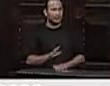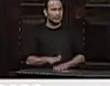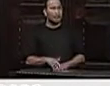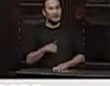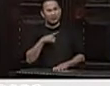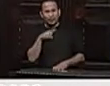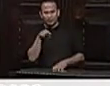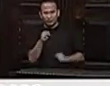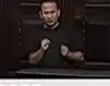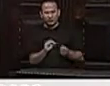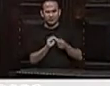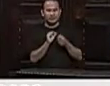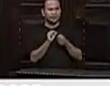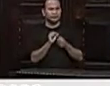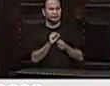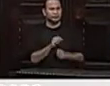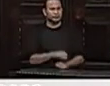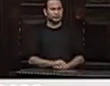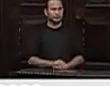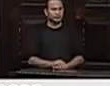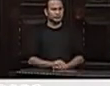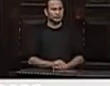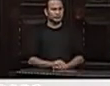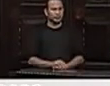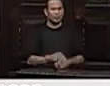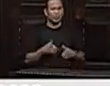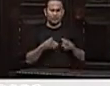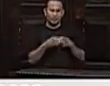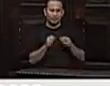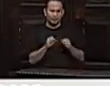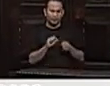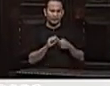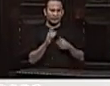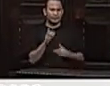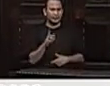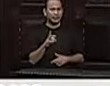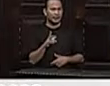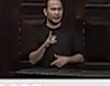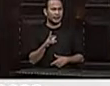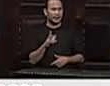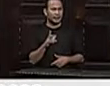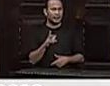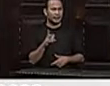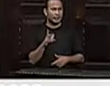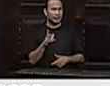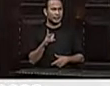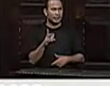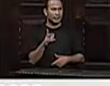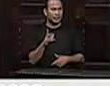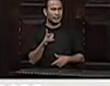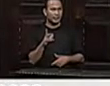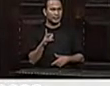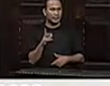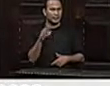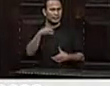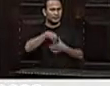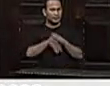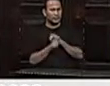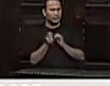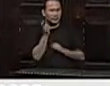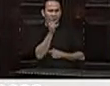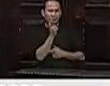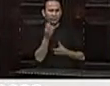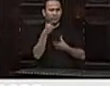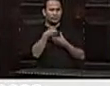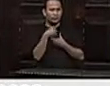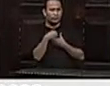alguns podem fazer. Boa parte está olhando para o próprio gueto eleitoral para tentar ganhar voto. É